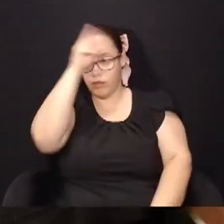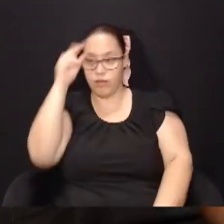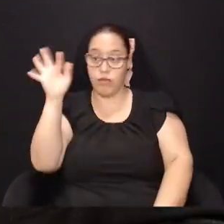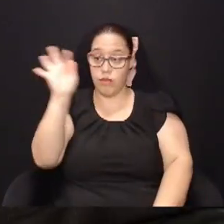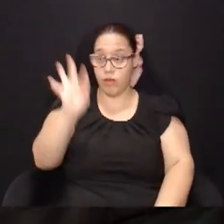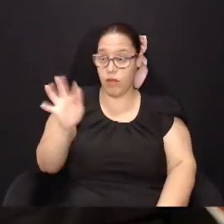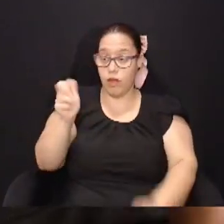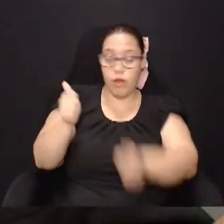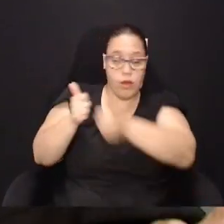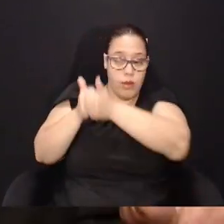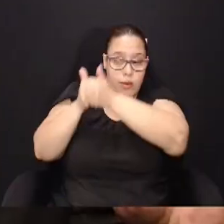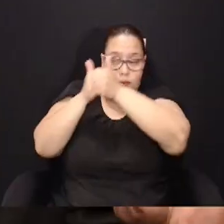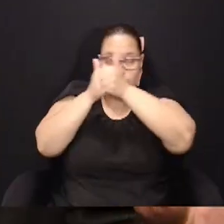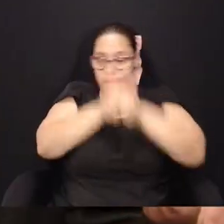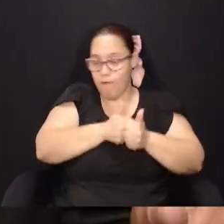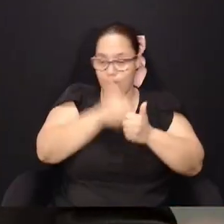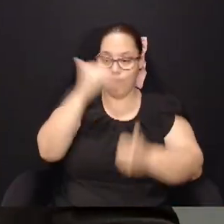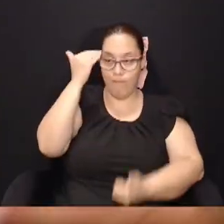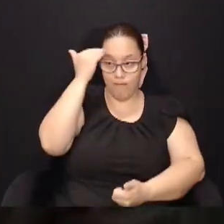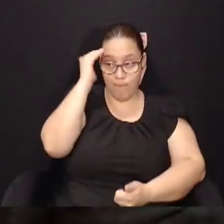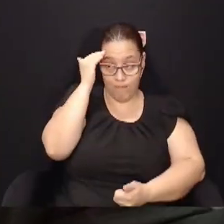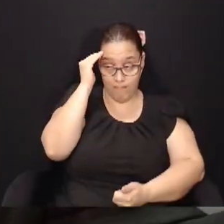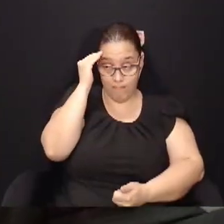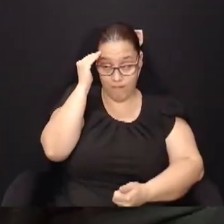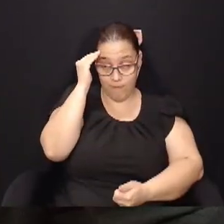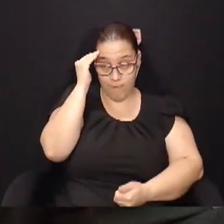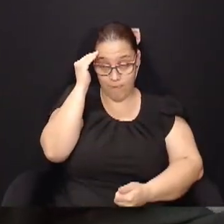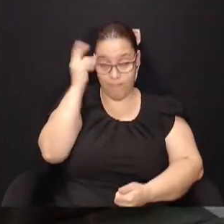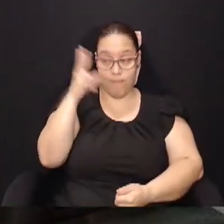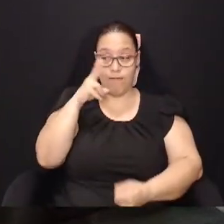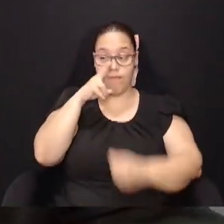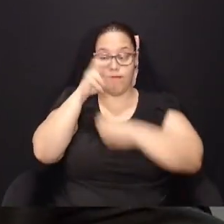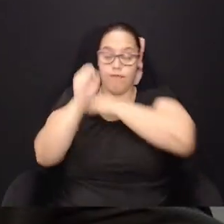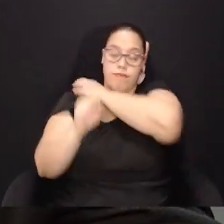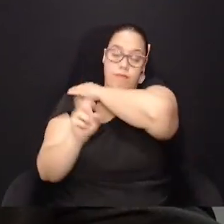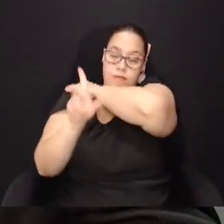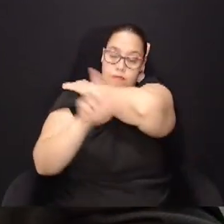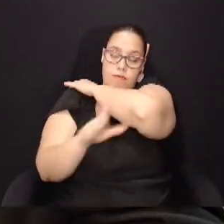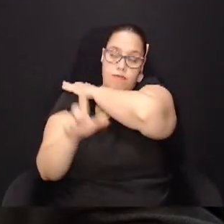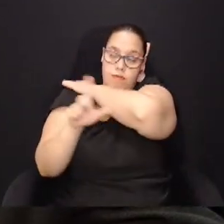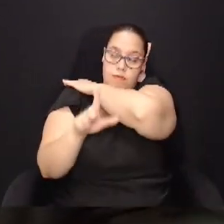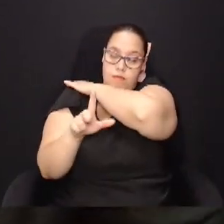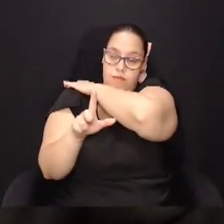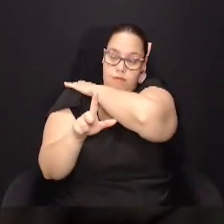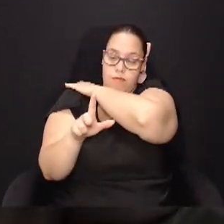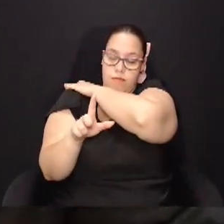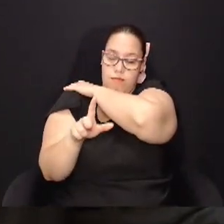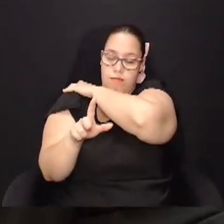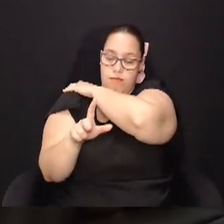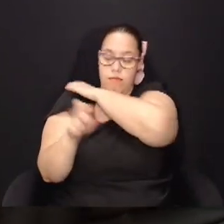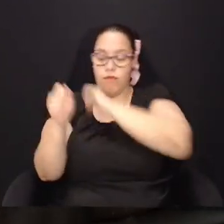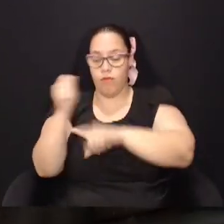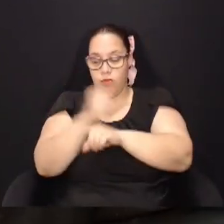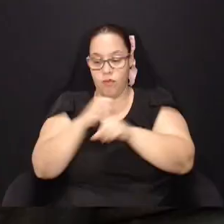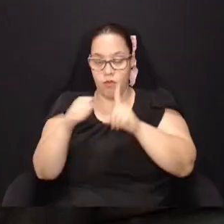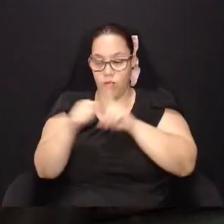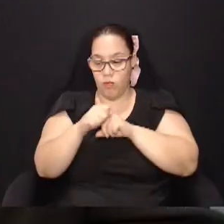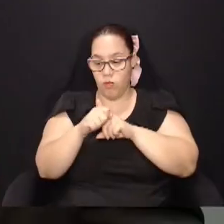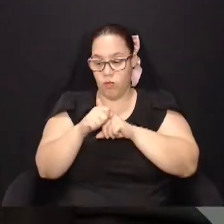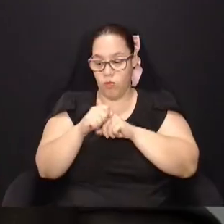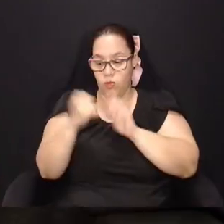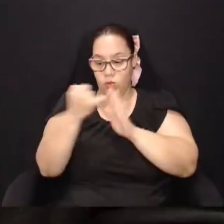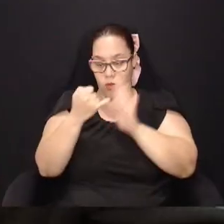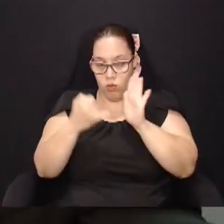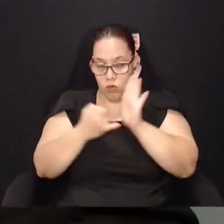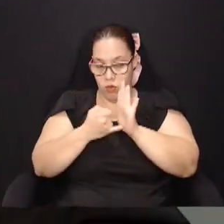acompanhar, entender, compreender. Isso fortalece, obviamente, a visão que a sociedade tem por parte da instituição Tribunal de